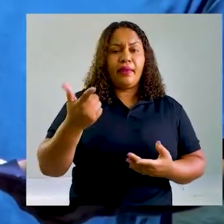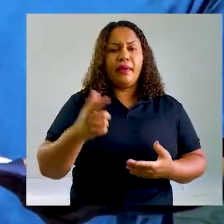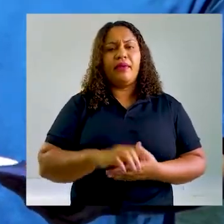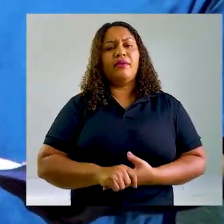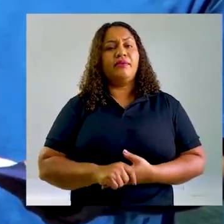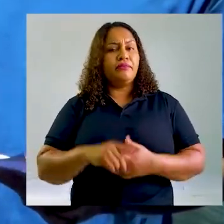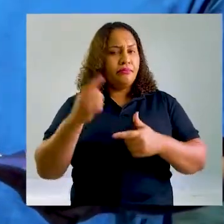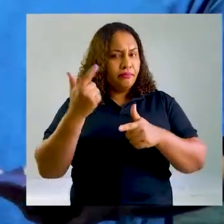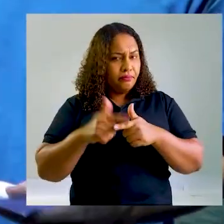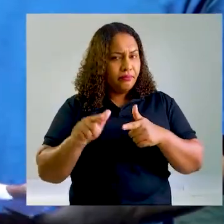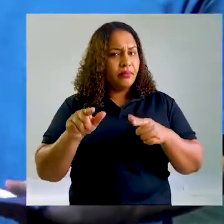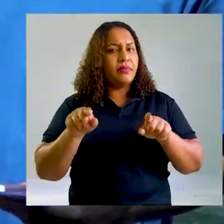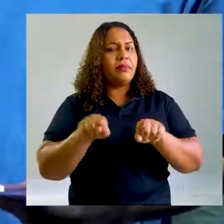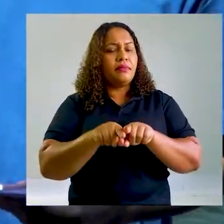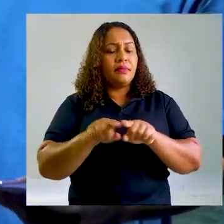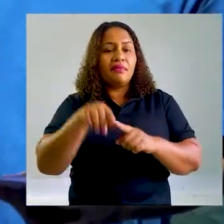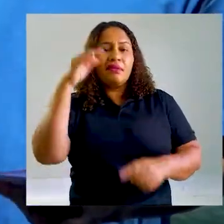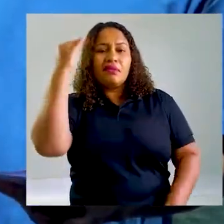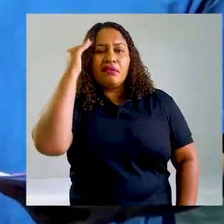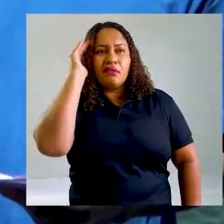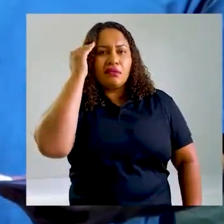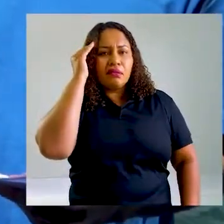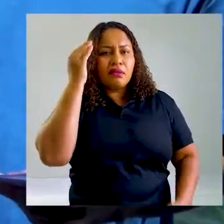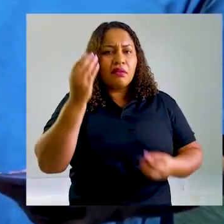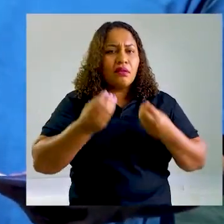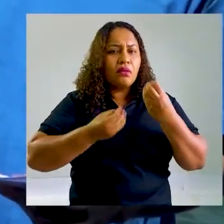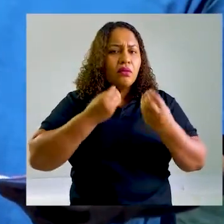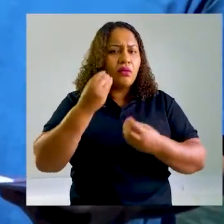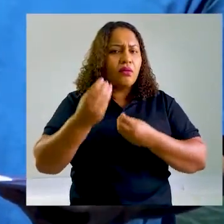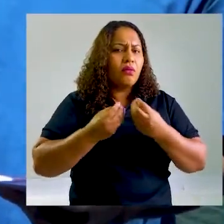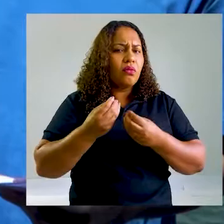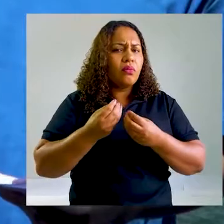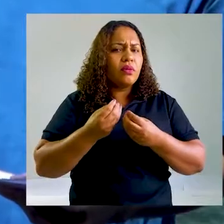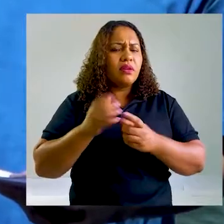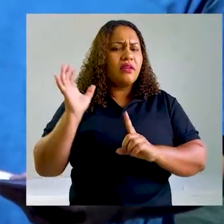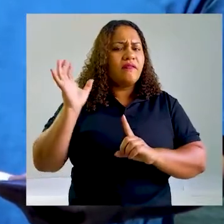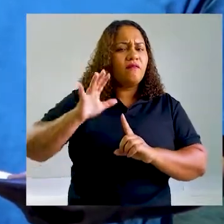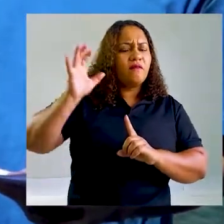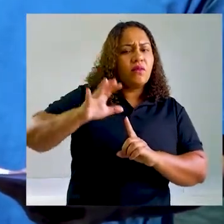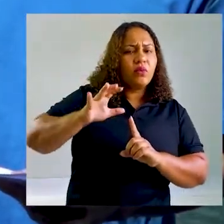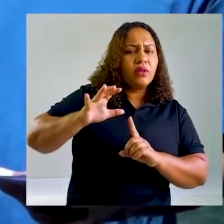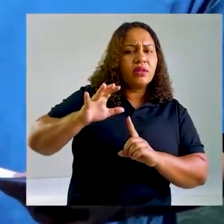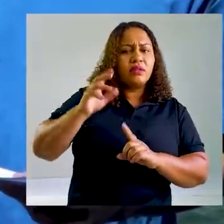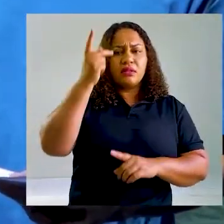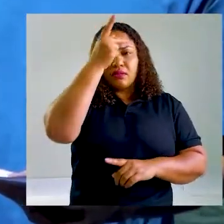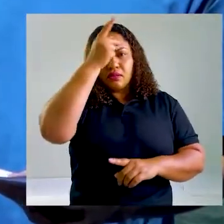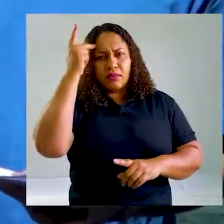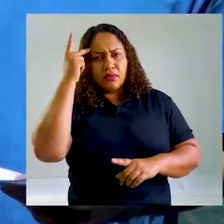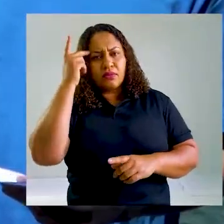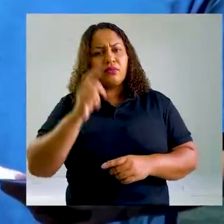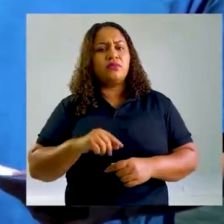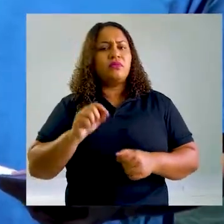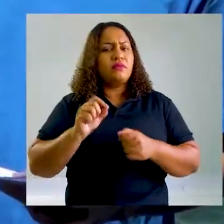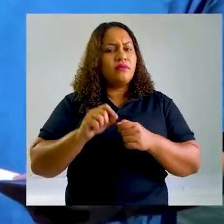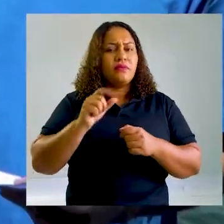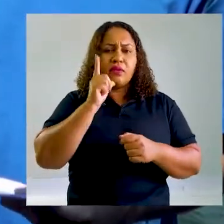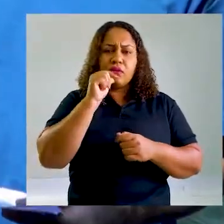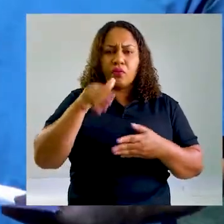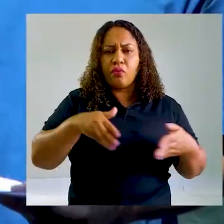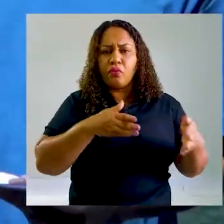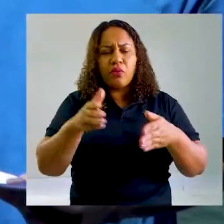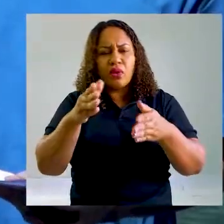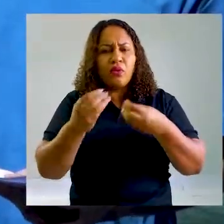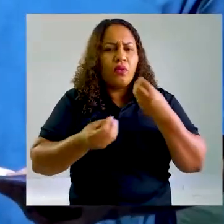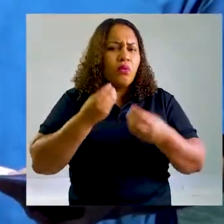X da questão, né? Entender o que essas intervenções humanas têm feito com o nosso rio. A nível, vamos